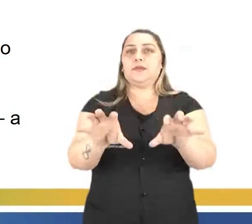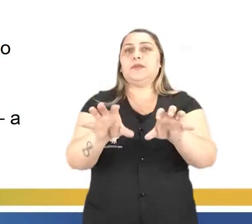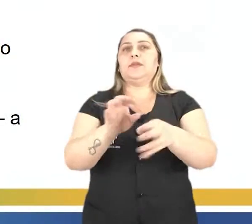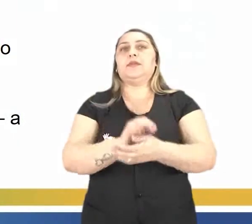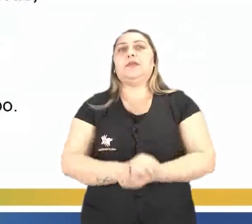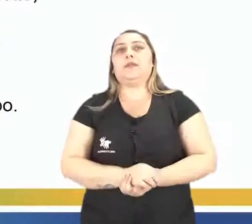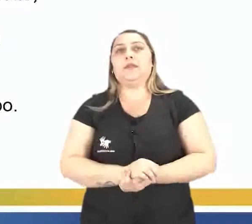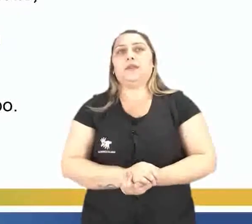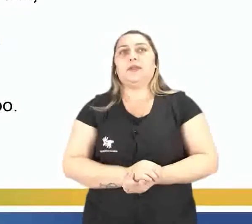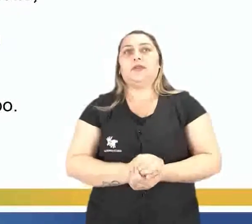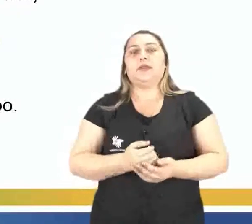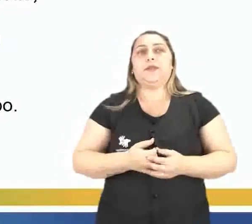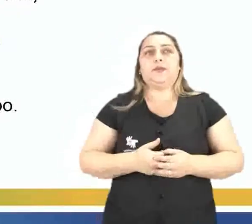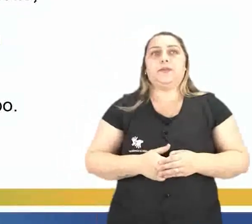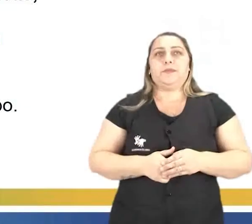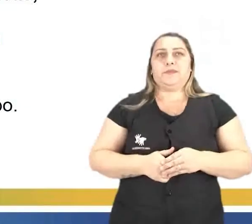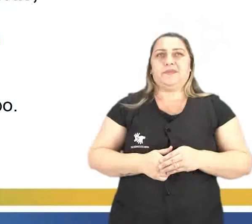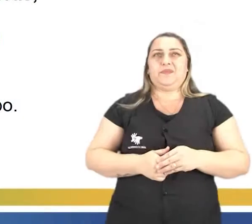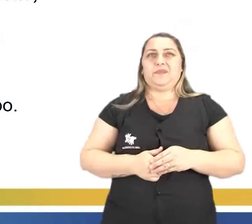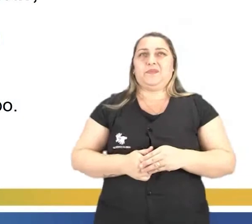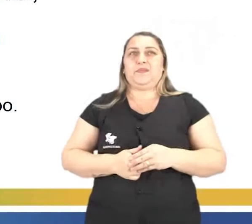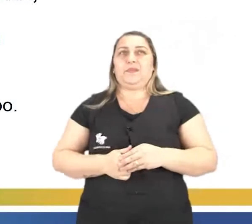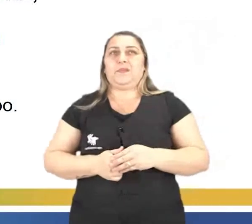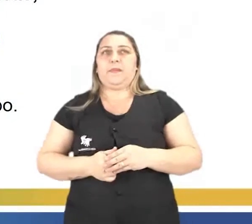Tá? Vamos lá.